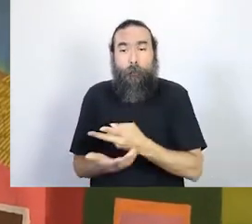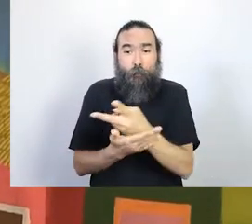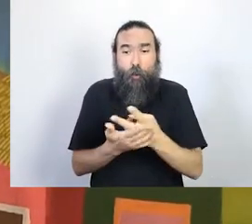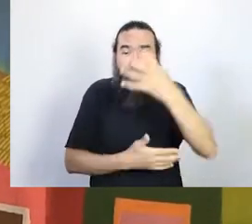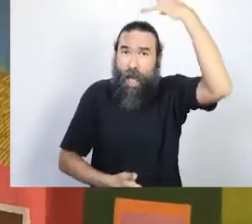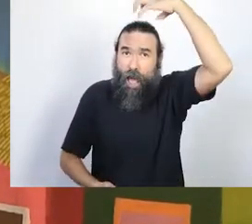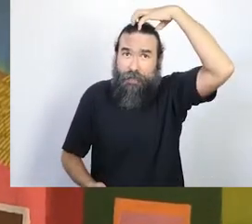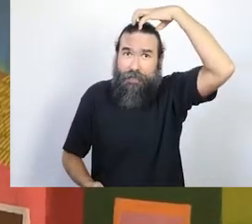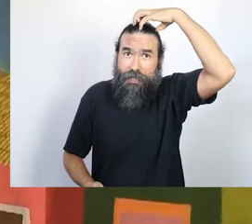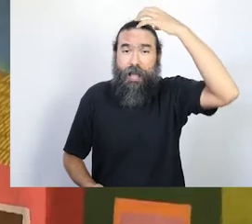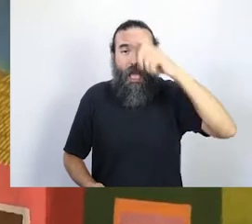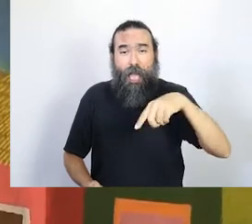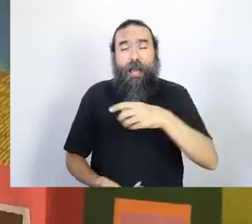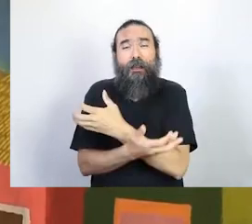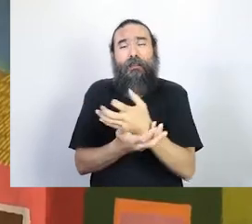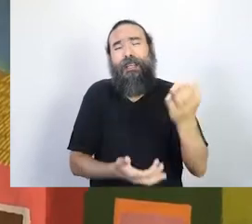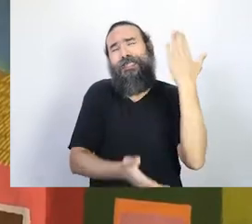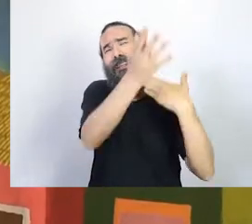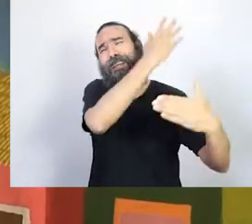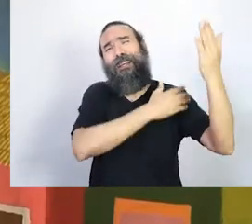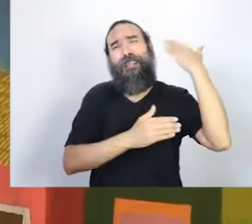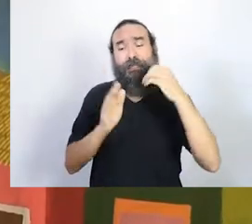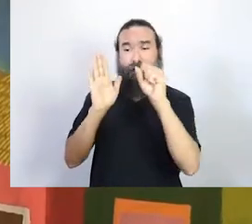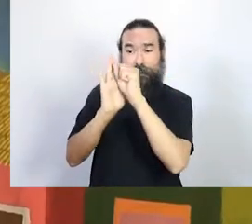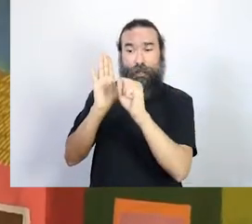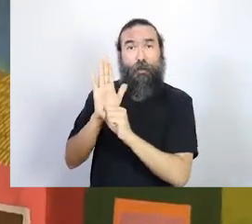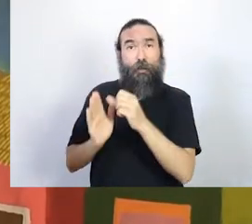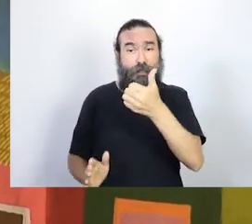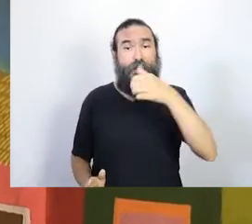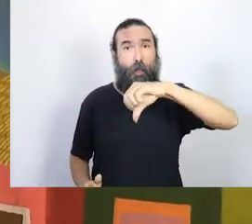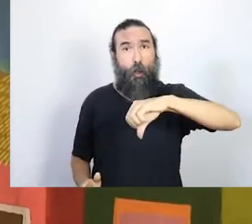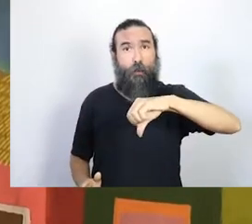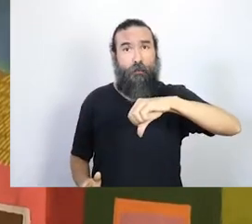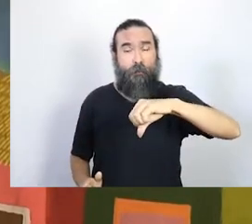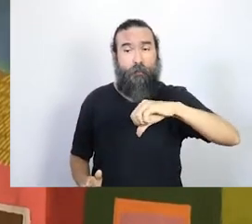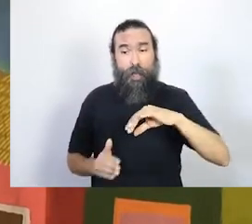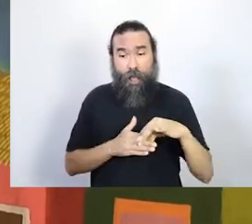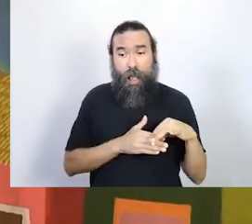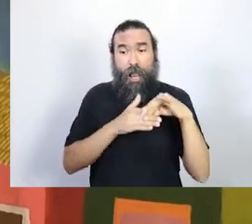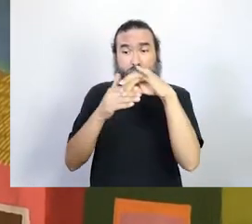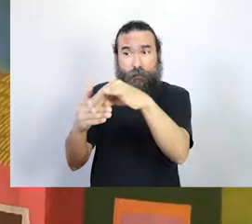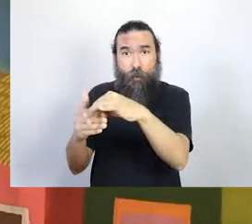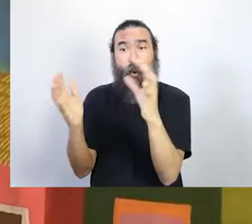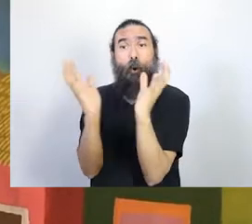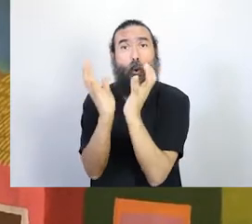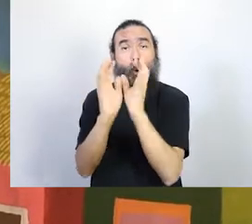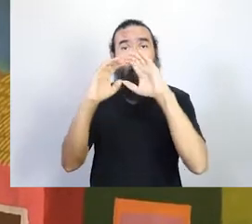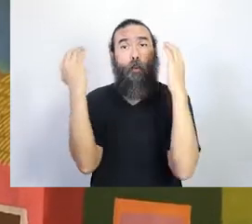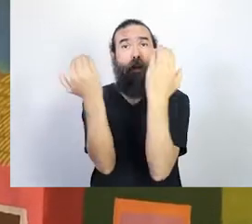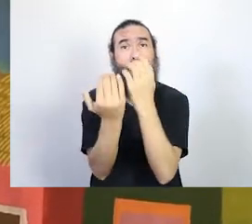já existe há muitos anos, né? Que é uma festa do século XIX. E ela foi levada para o povoado das